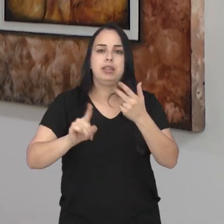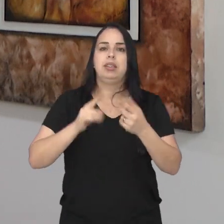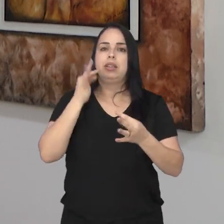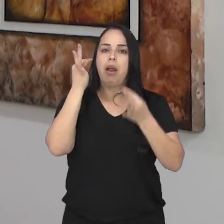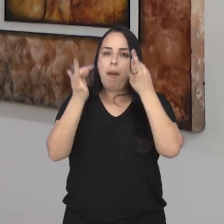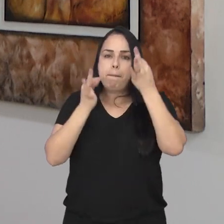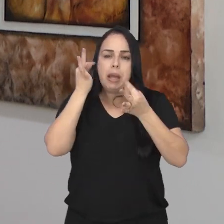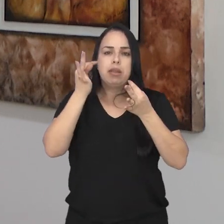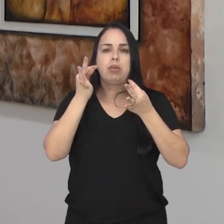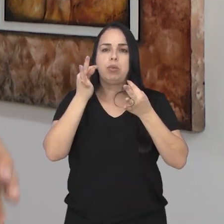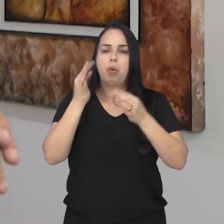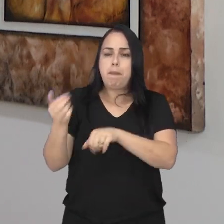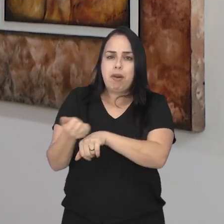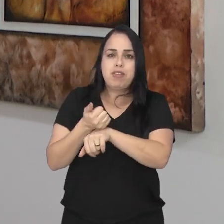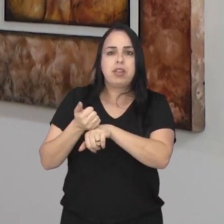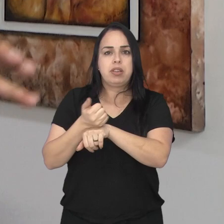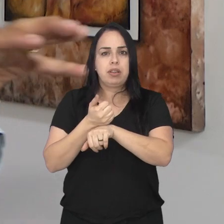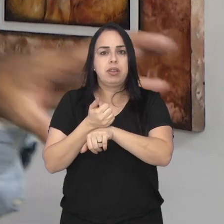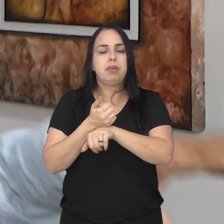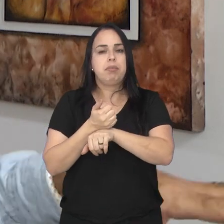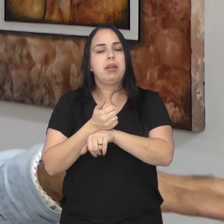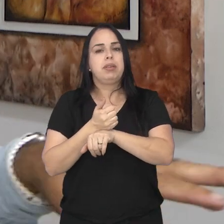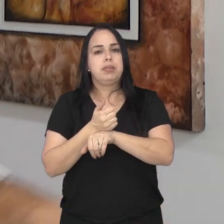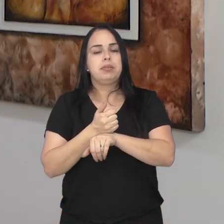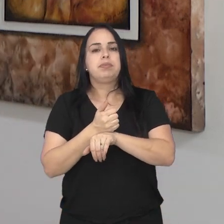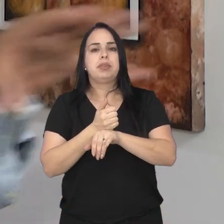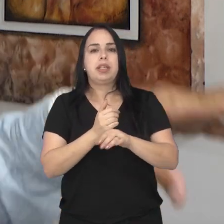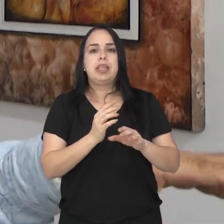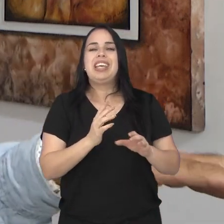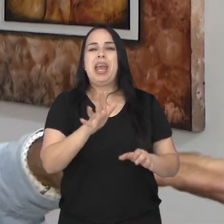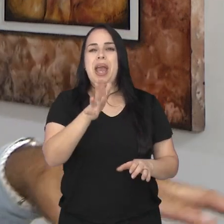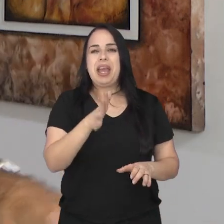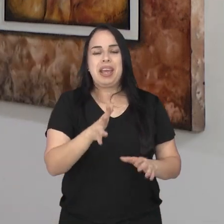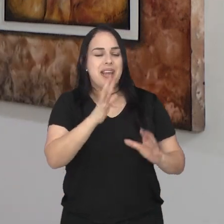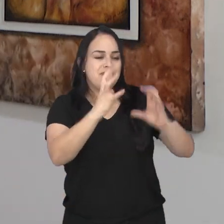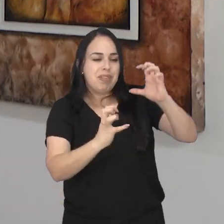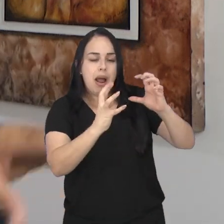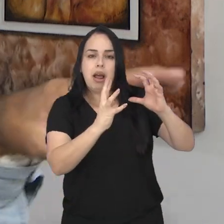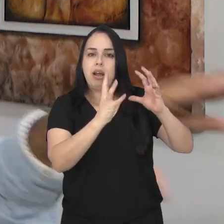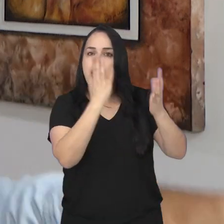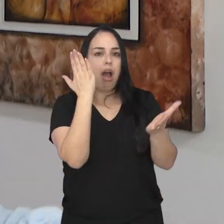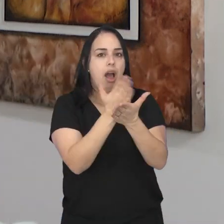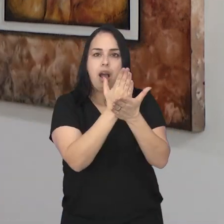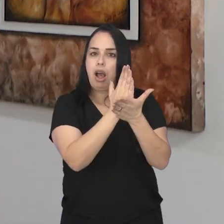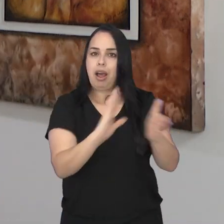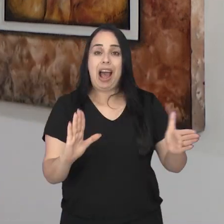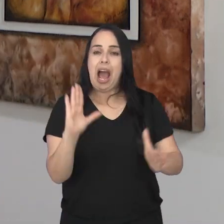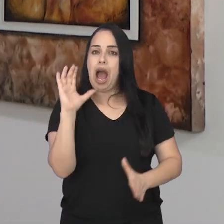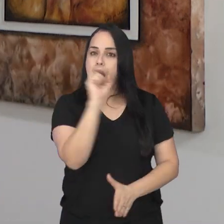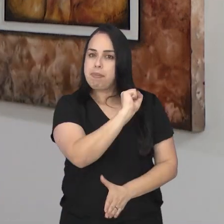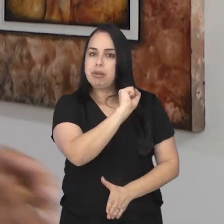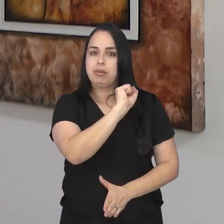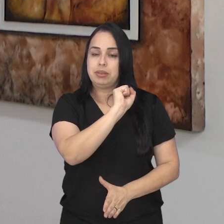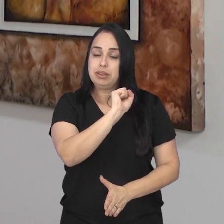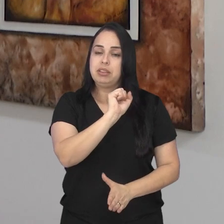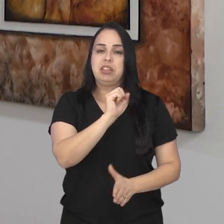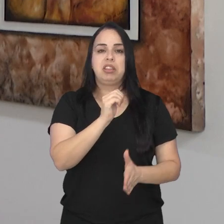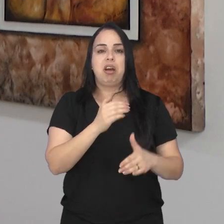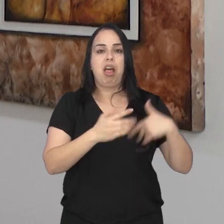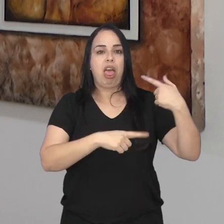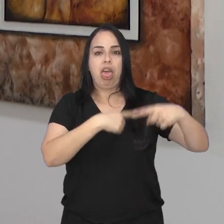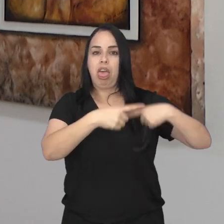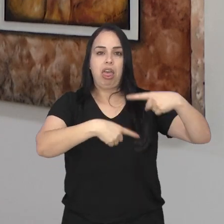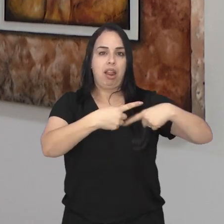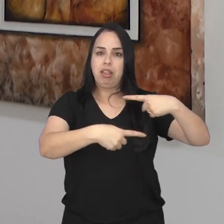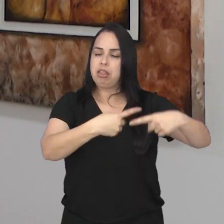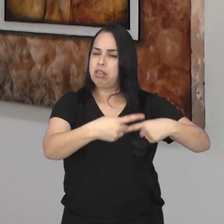profissionais especializados para que esses Casos eles sejam que esse incêndio seja apagado Logo no início que